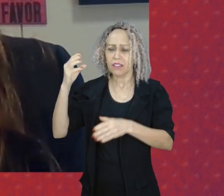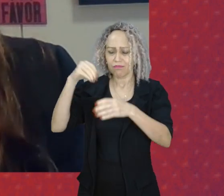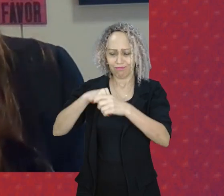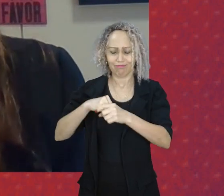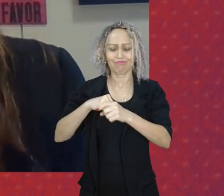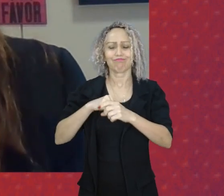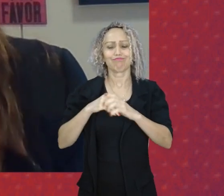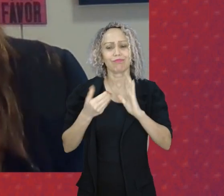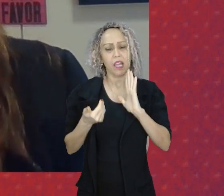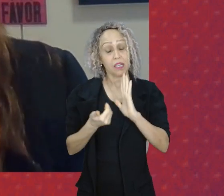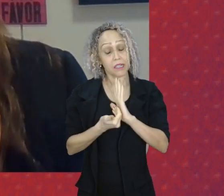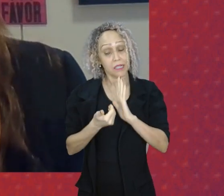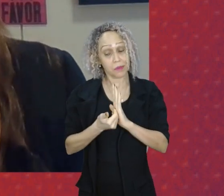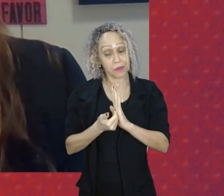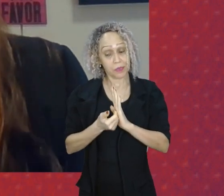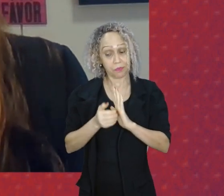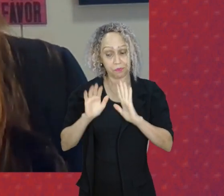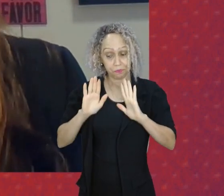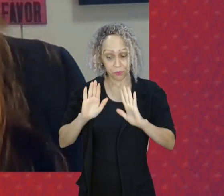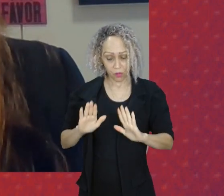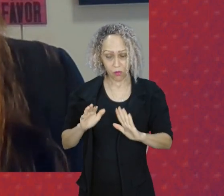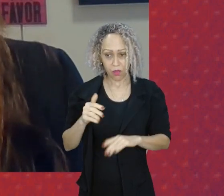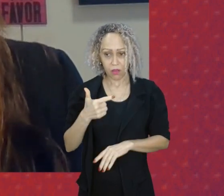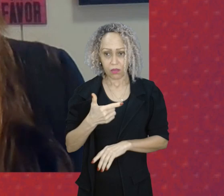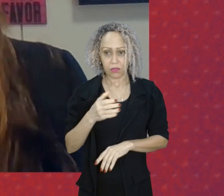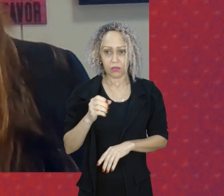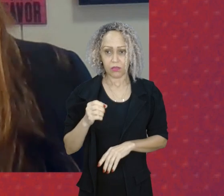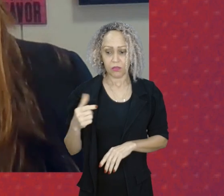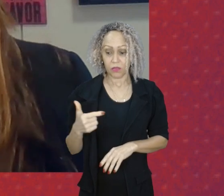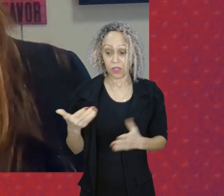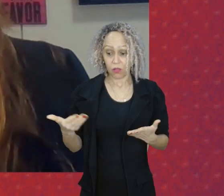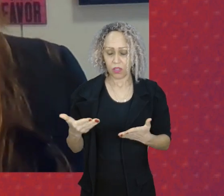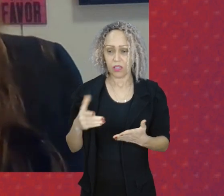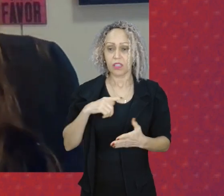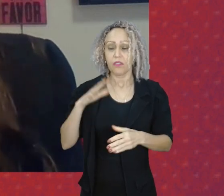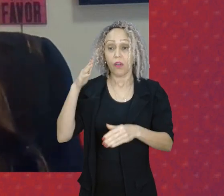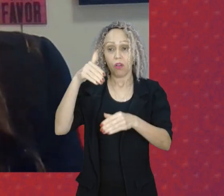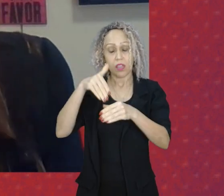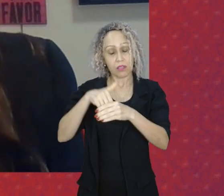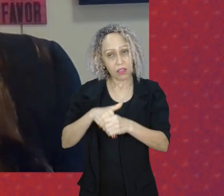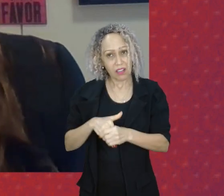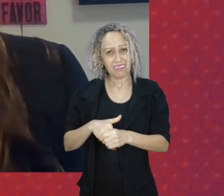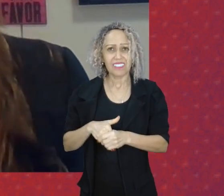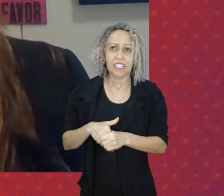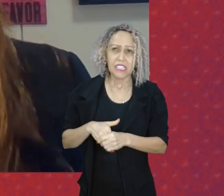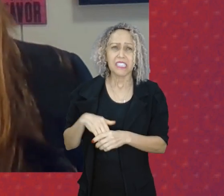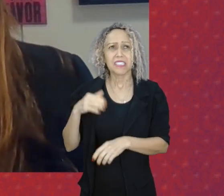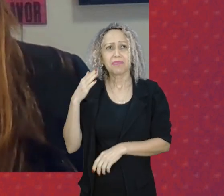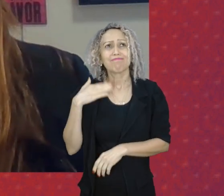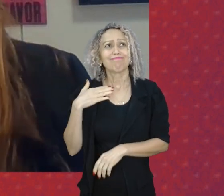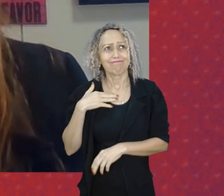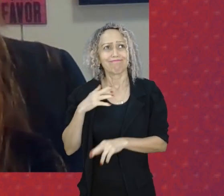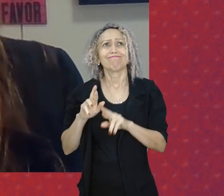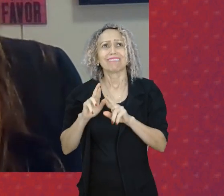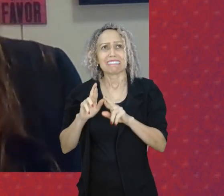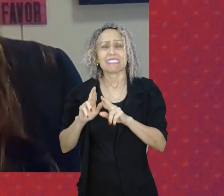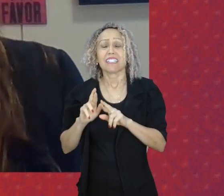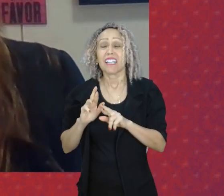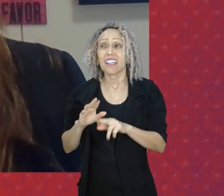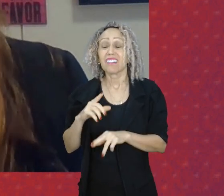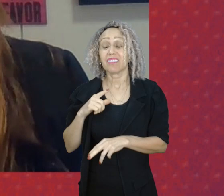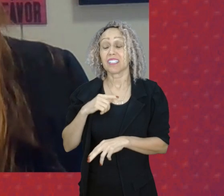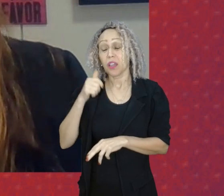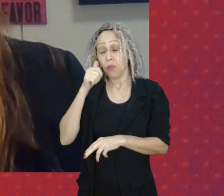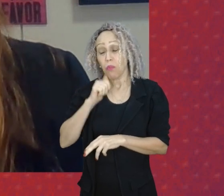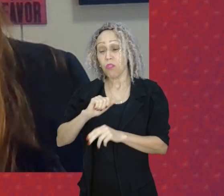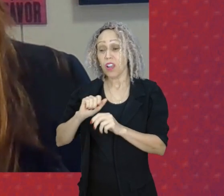agora as eleições, né, esse ano, esperava-se muito que houvesse um aumento de mulheres no parlamento, significativo,